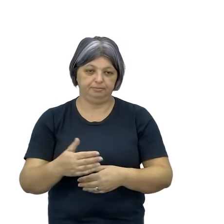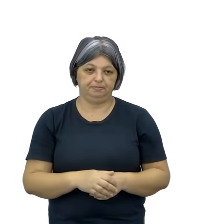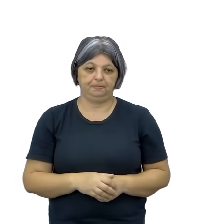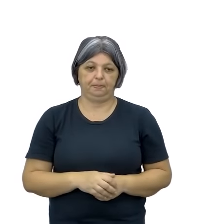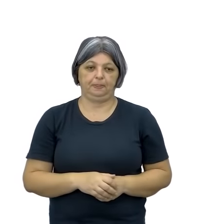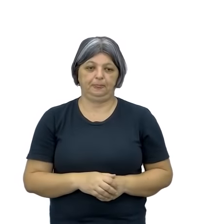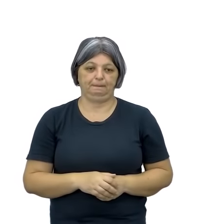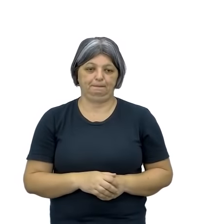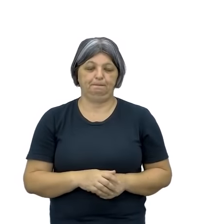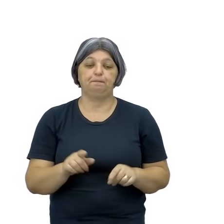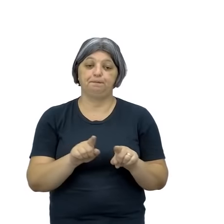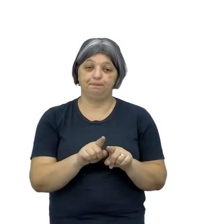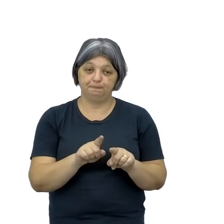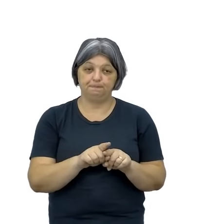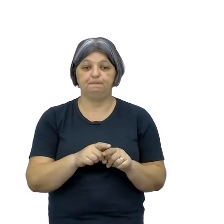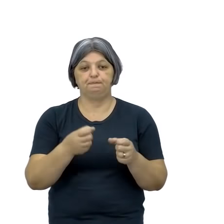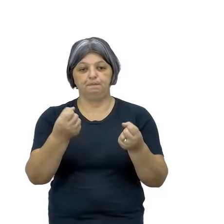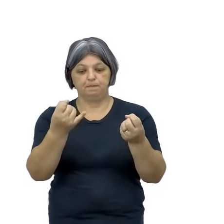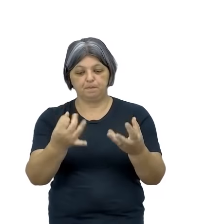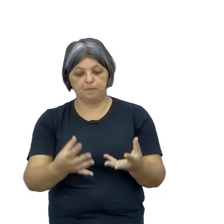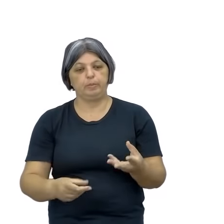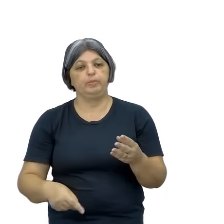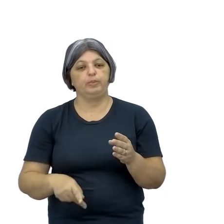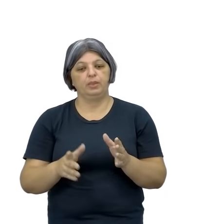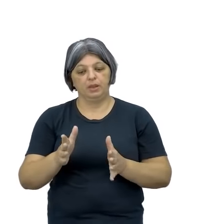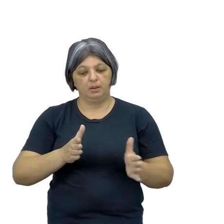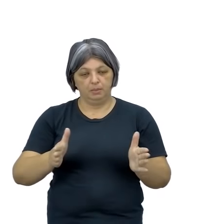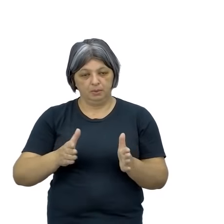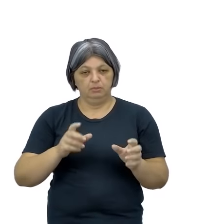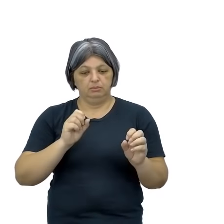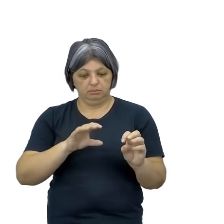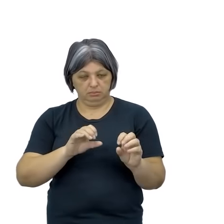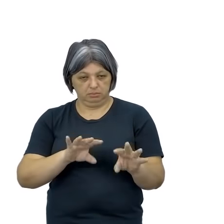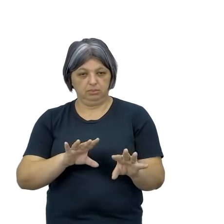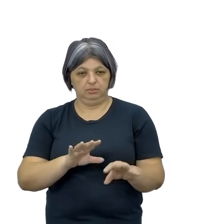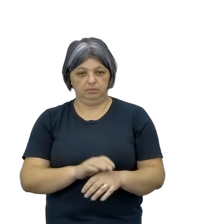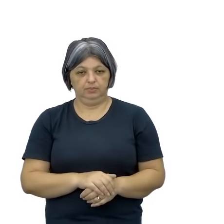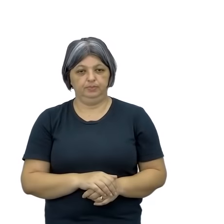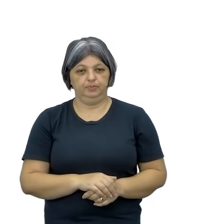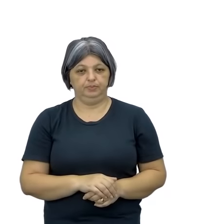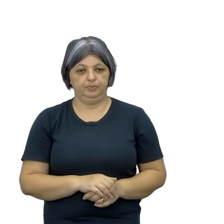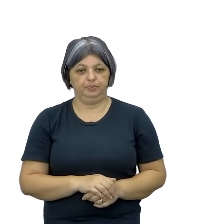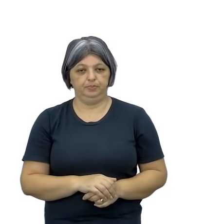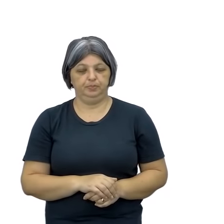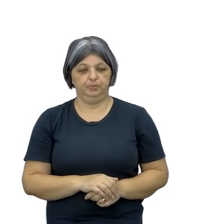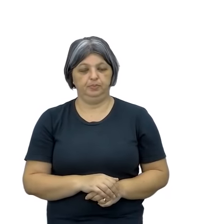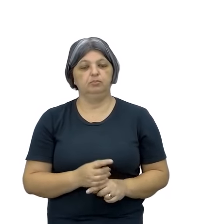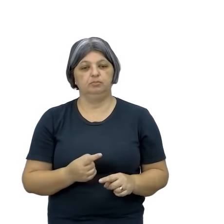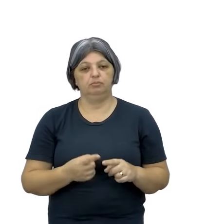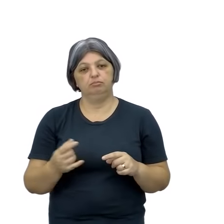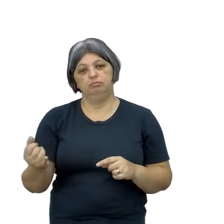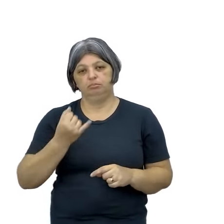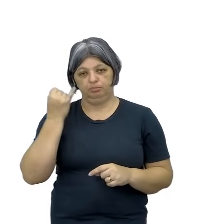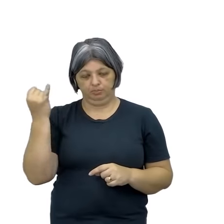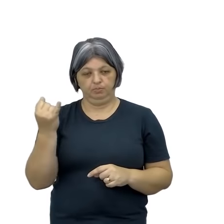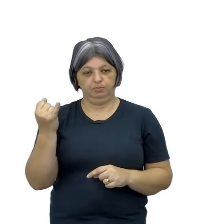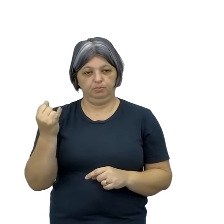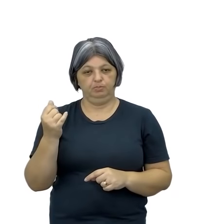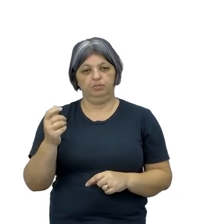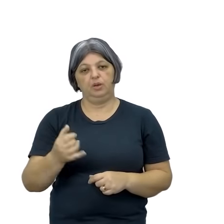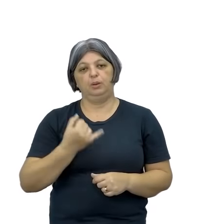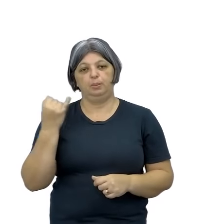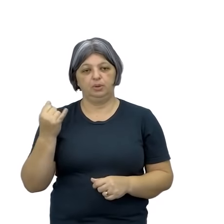né? Ela vai orientar o percurso educativo, porque o professor já estabelece, né, alguns elementos importantes para essa